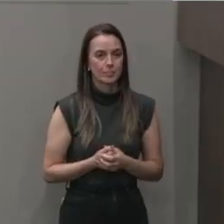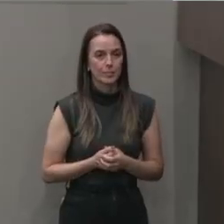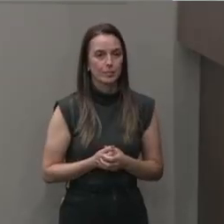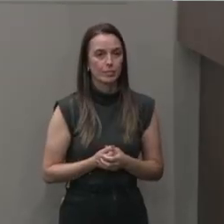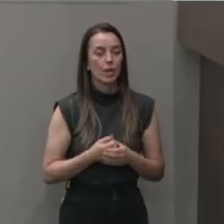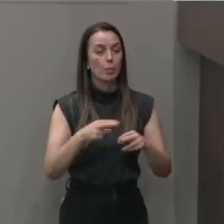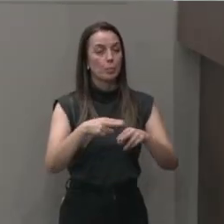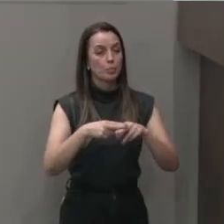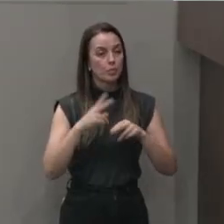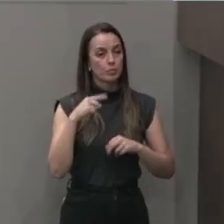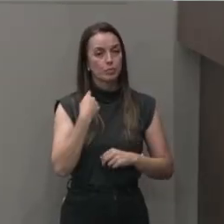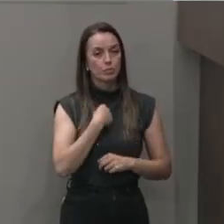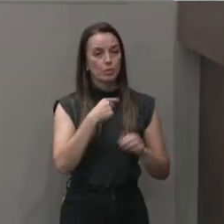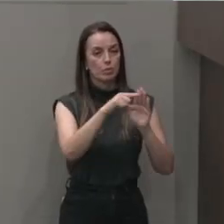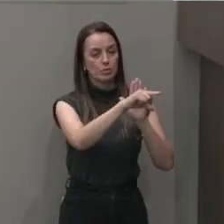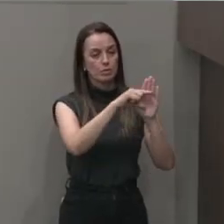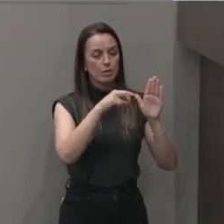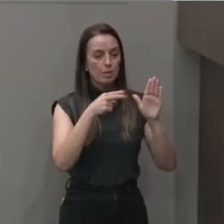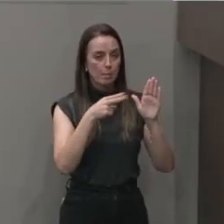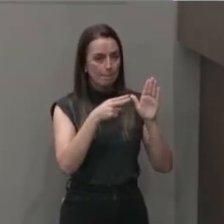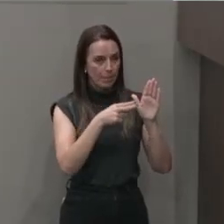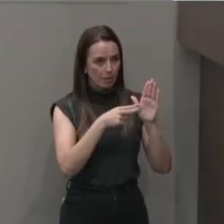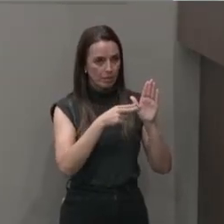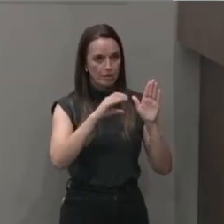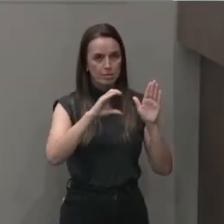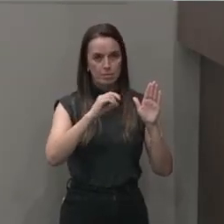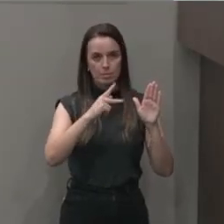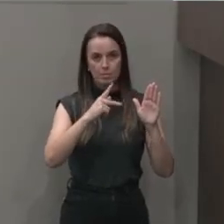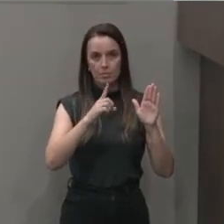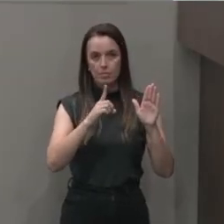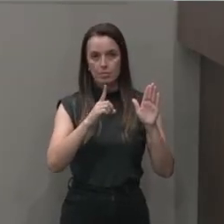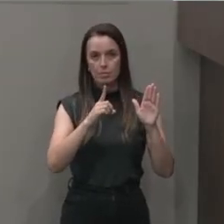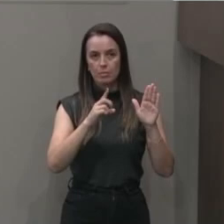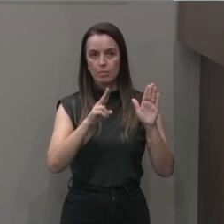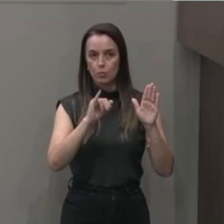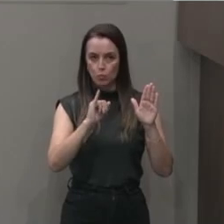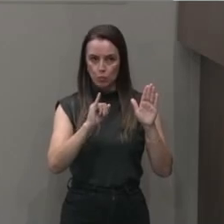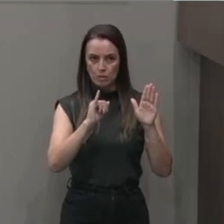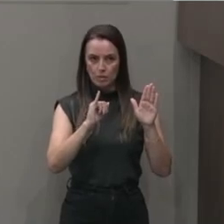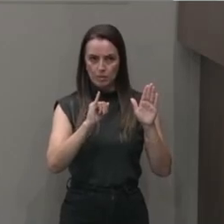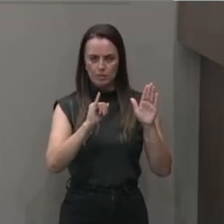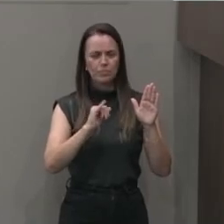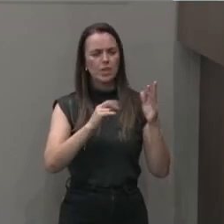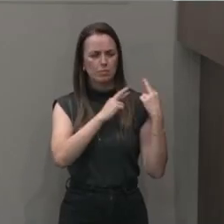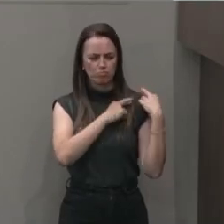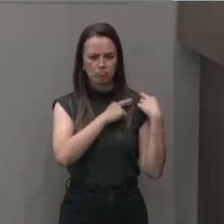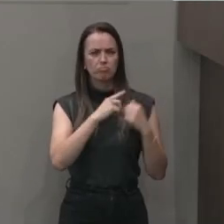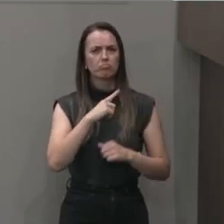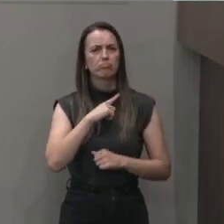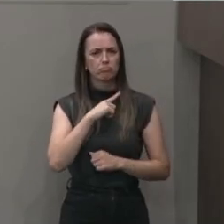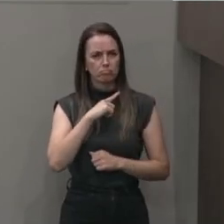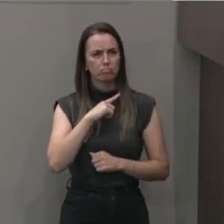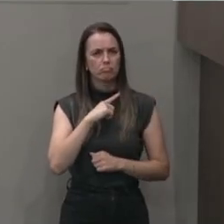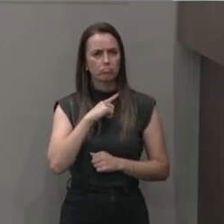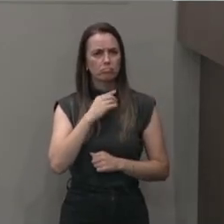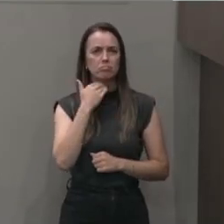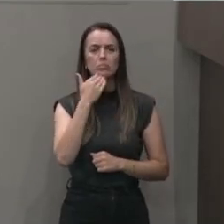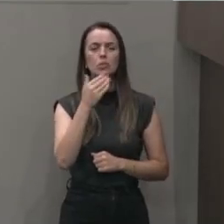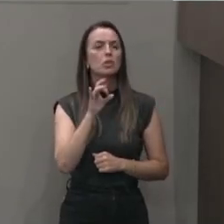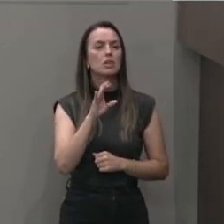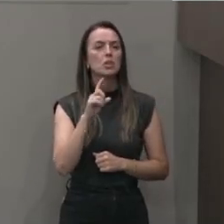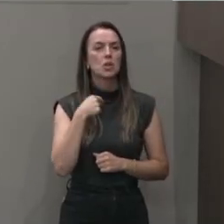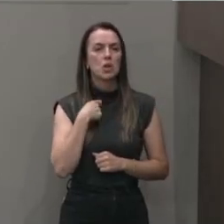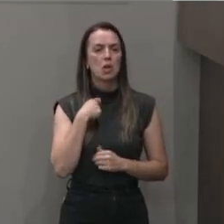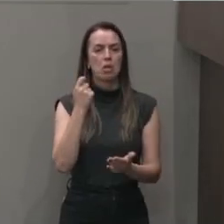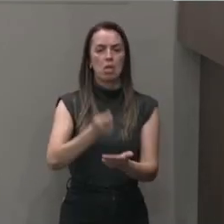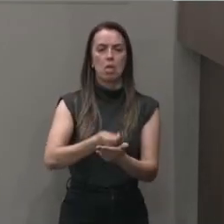nossa emenda apresentada pela CPDUI foi uma emenda responsável. Não adianta só a gente cobrar